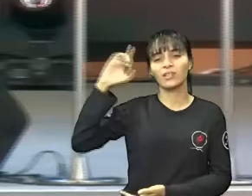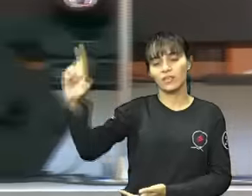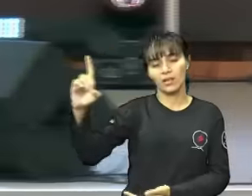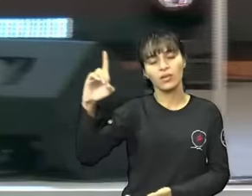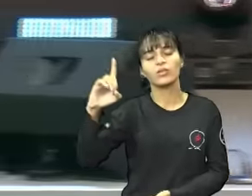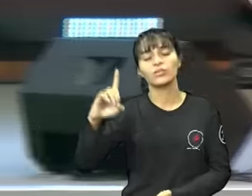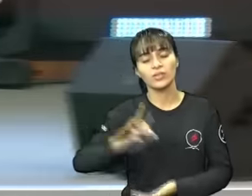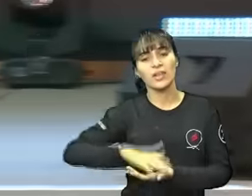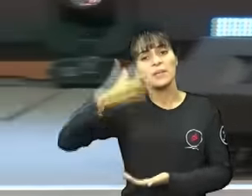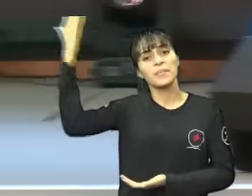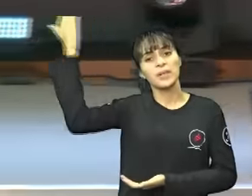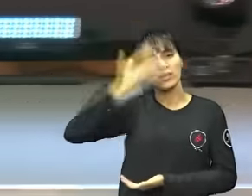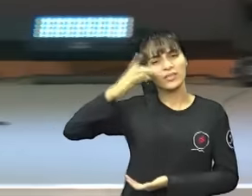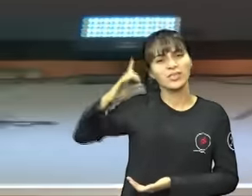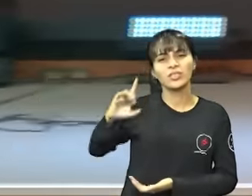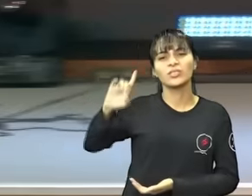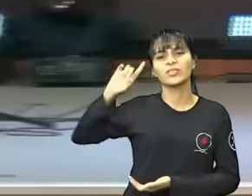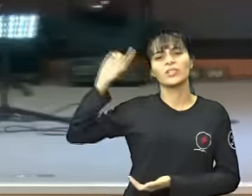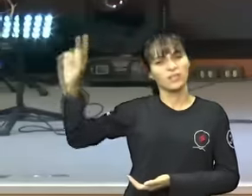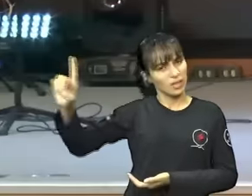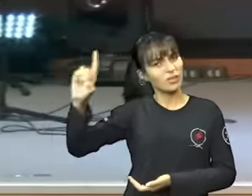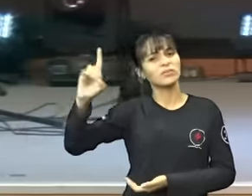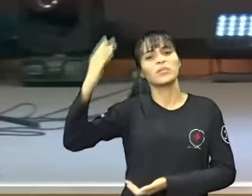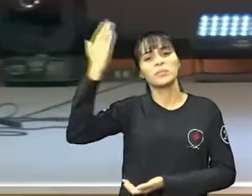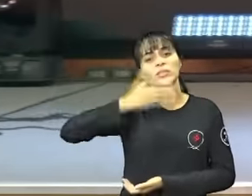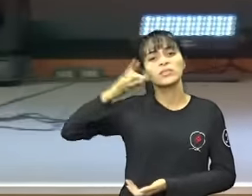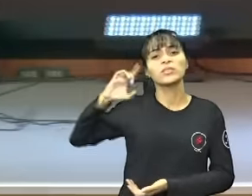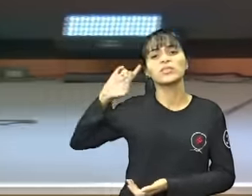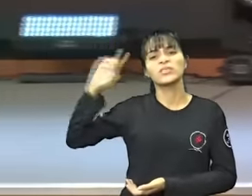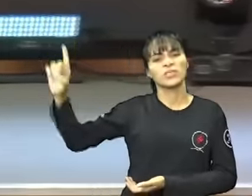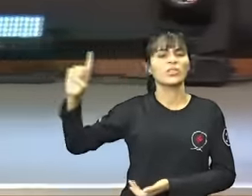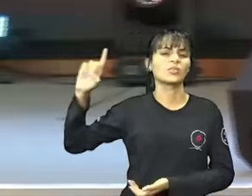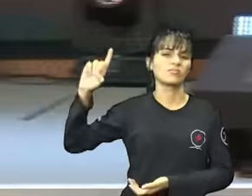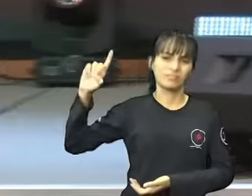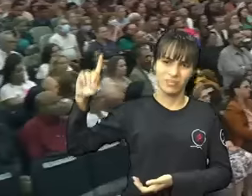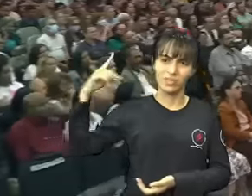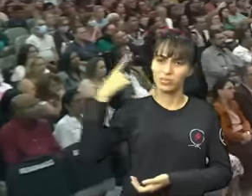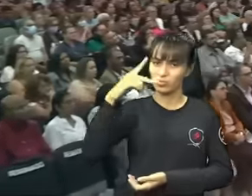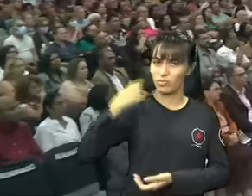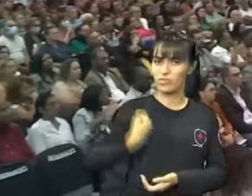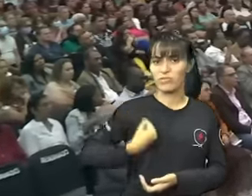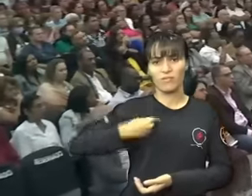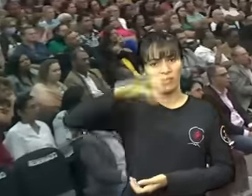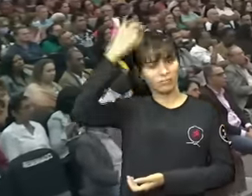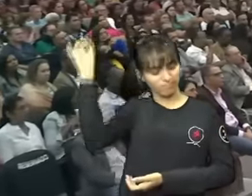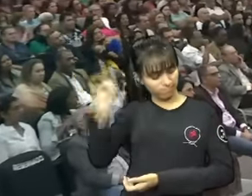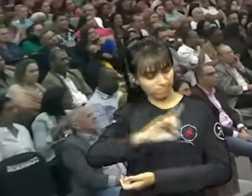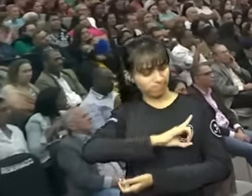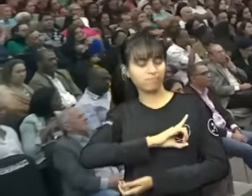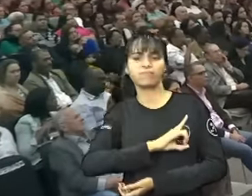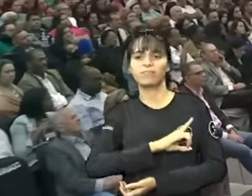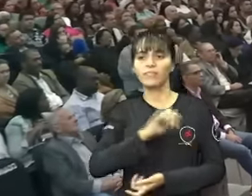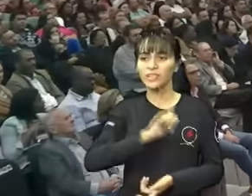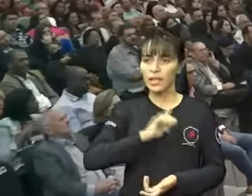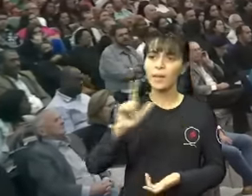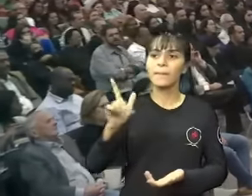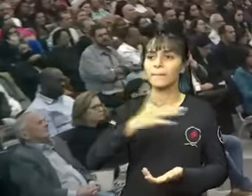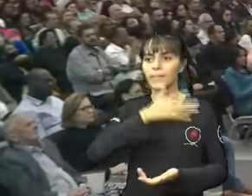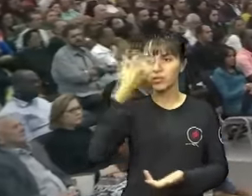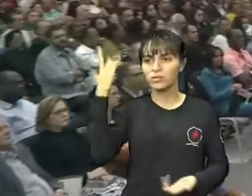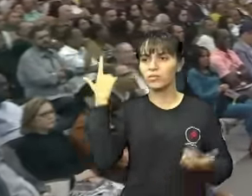a presença a presença do grande Deus na sua vida é em pessoas aqui